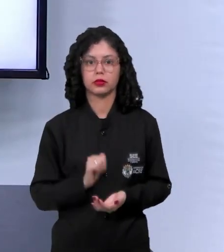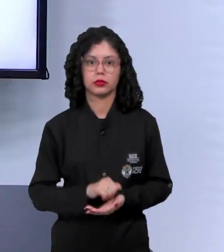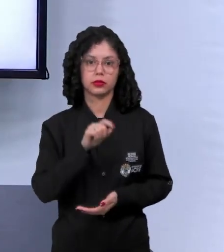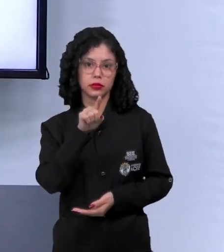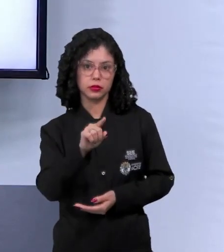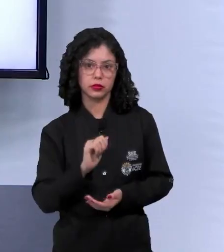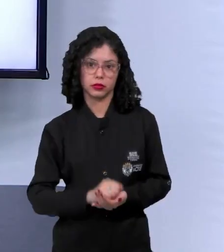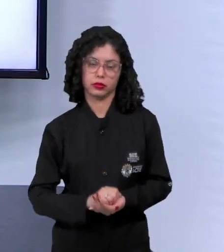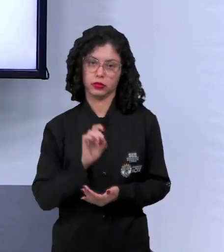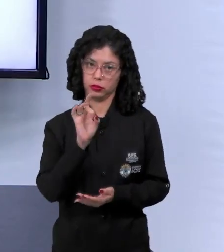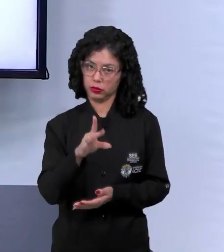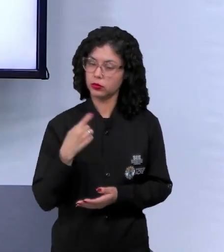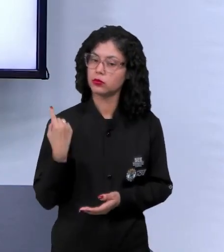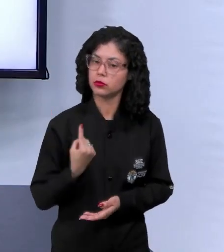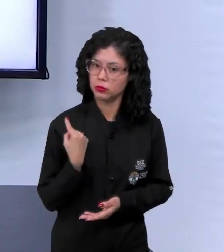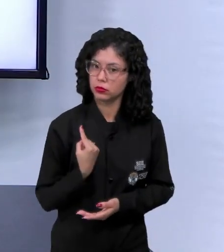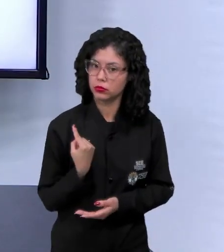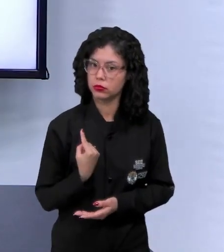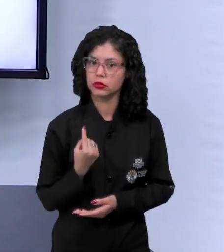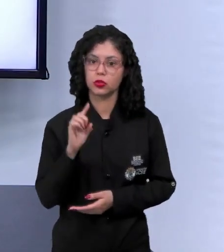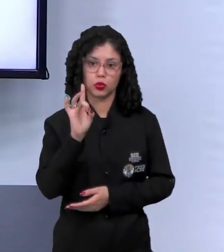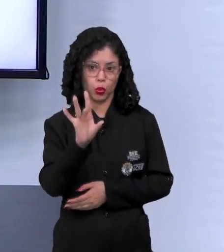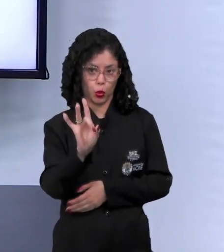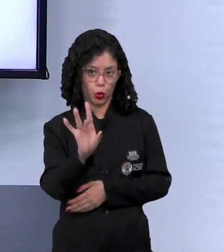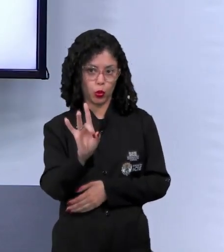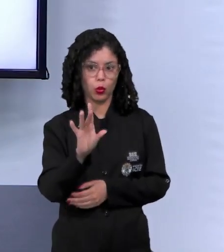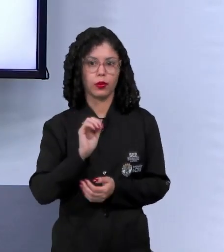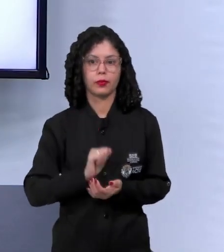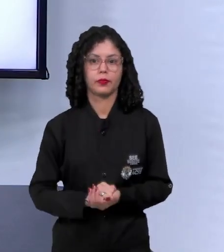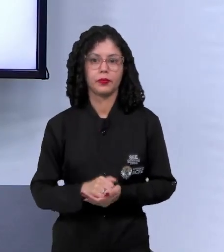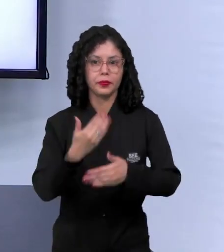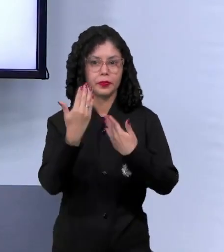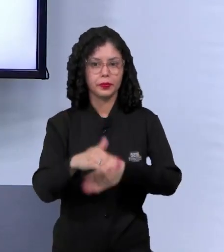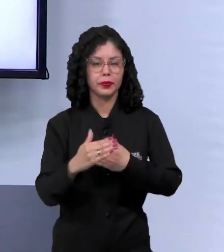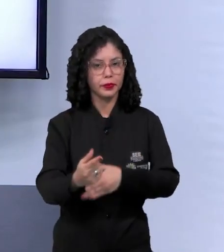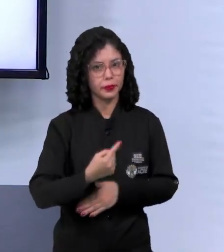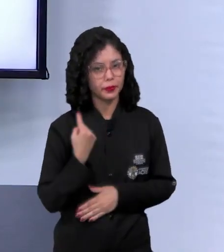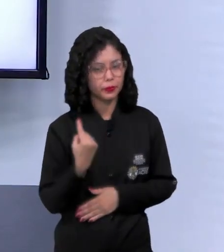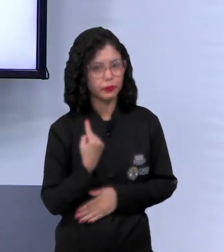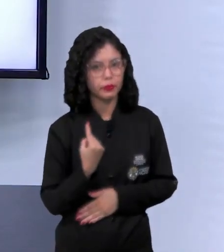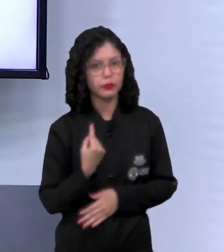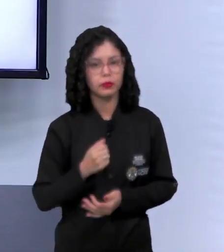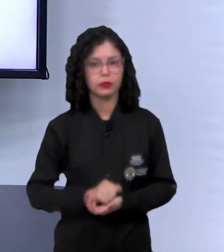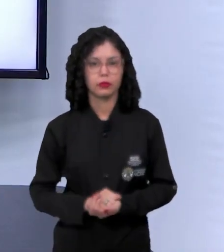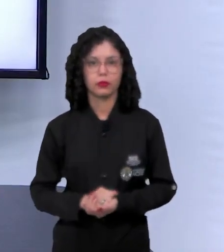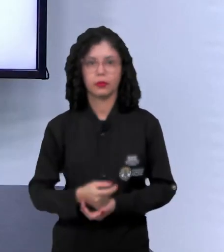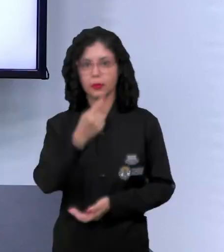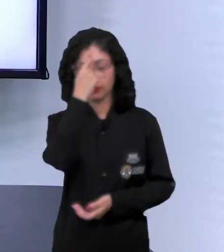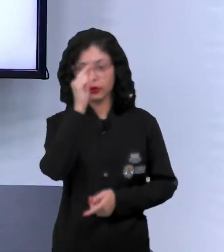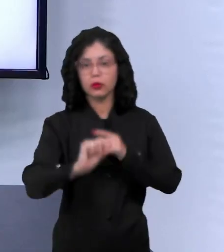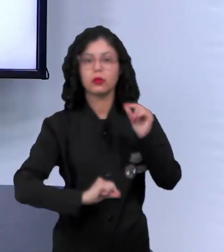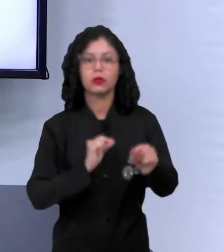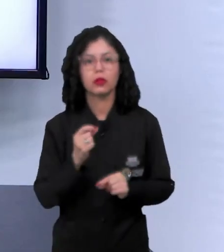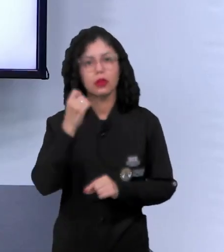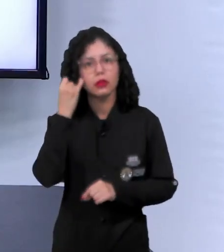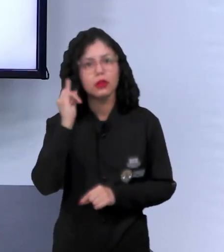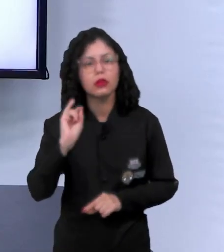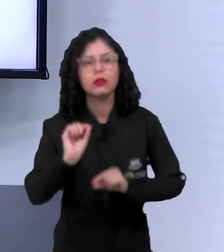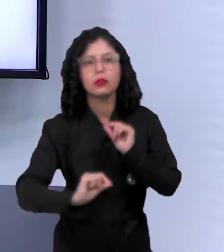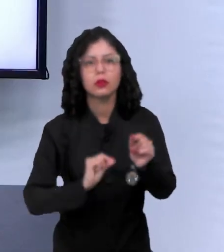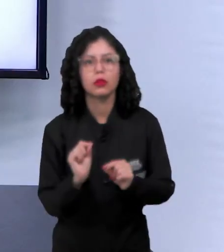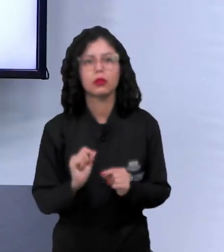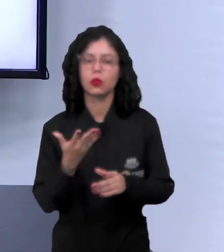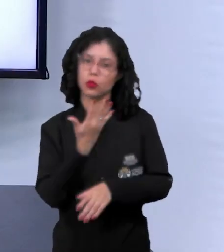diz assim, é somente você, a prova é individual. Você pensa logo numa ideia de quê?